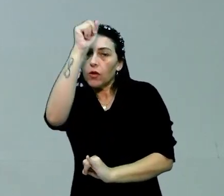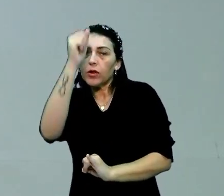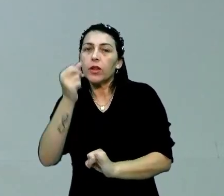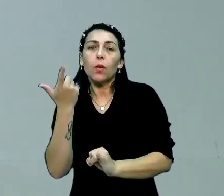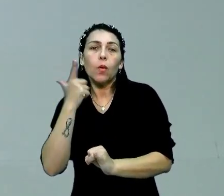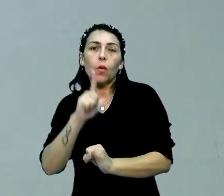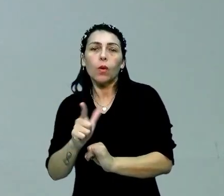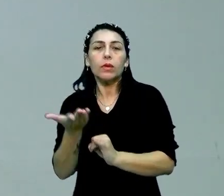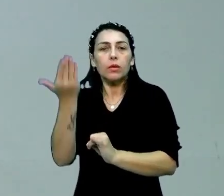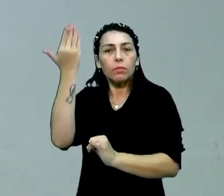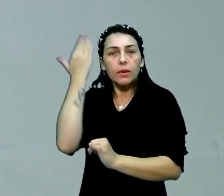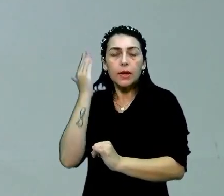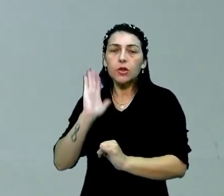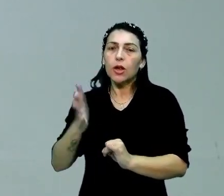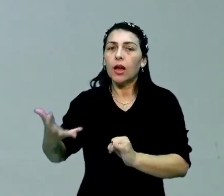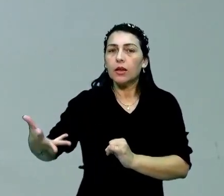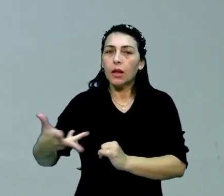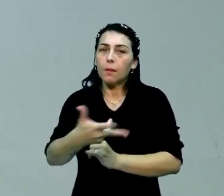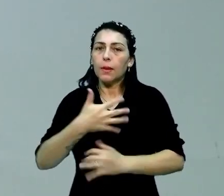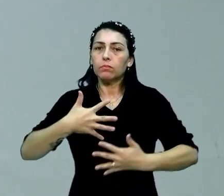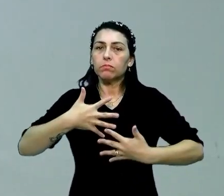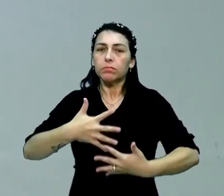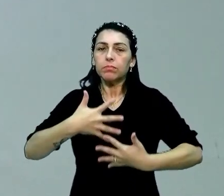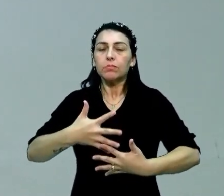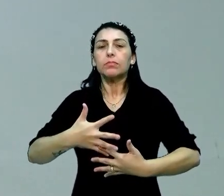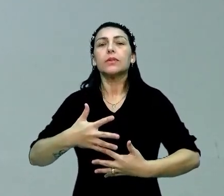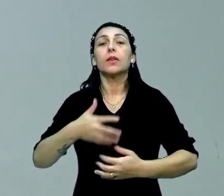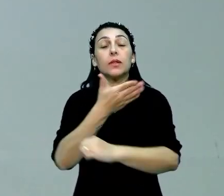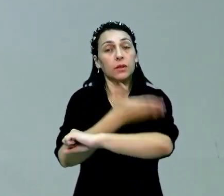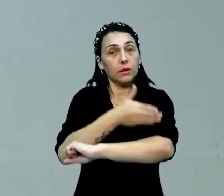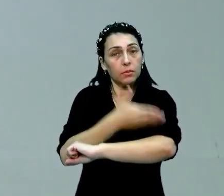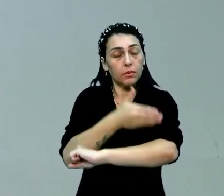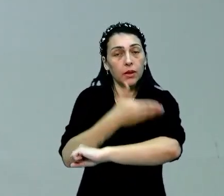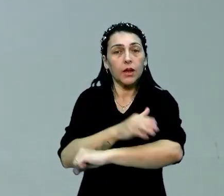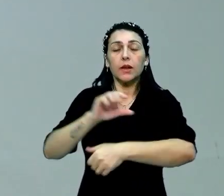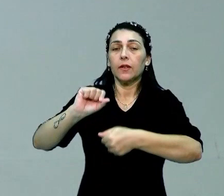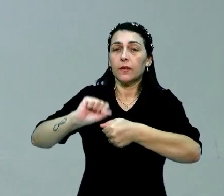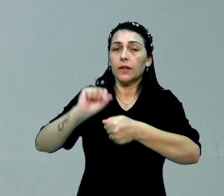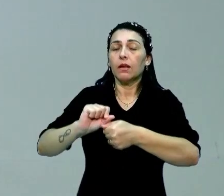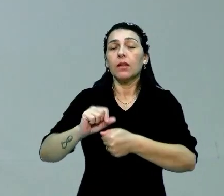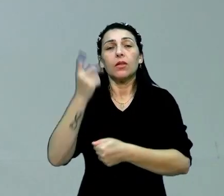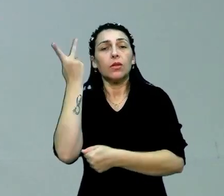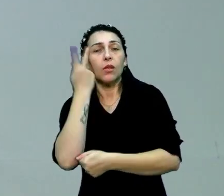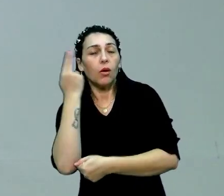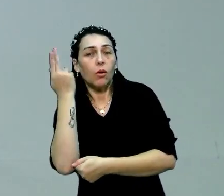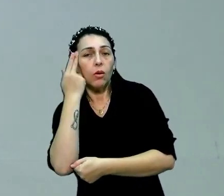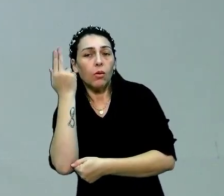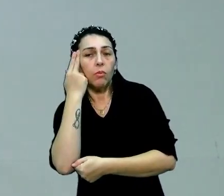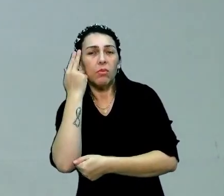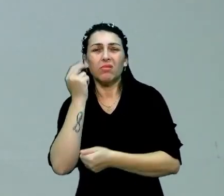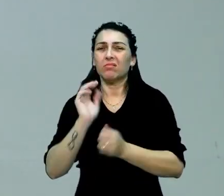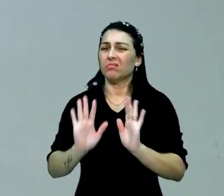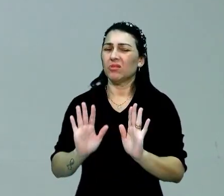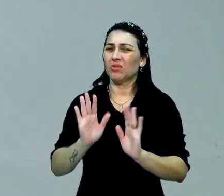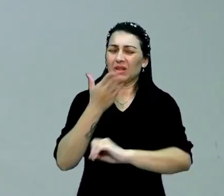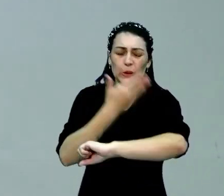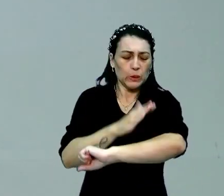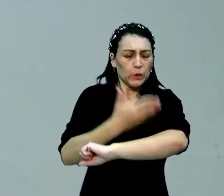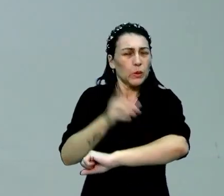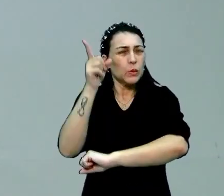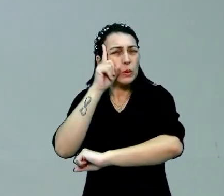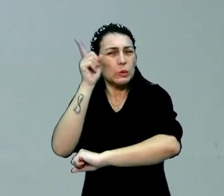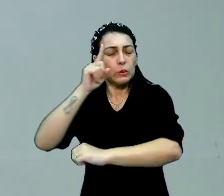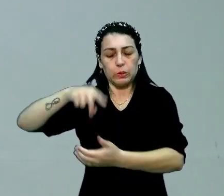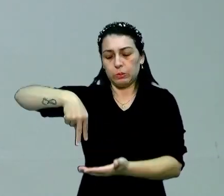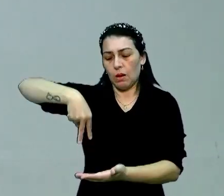inicialmente. Já as habilidades motoras são aquelas práticas que a gente desenvolve naturalmente. Eu não treino para